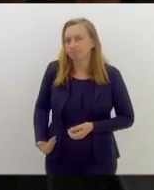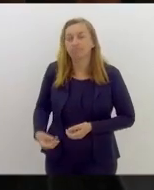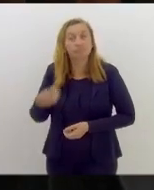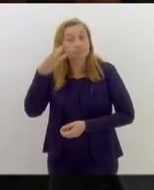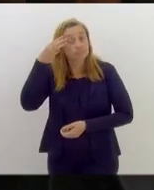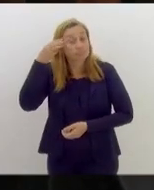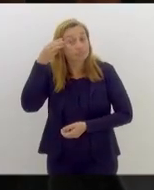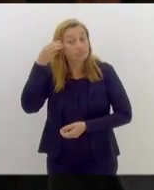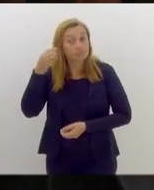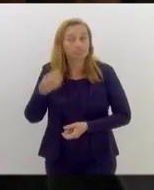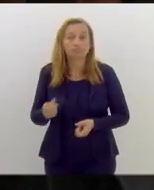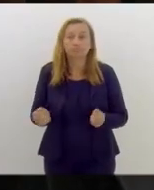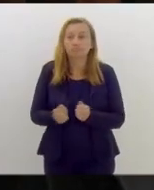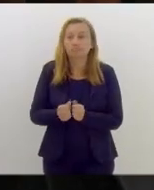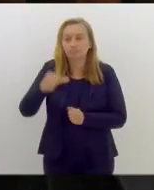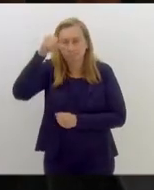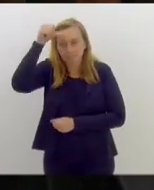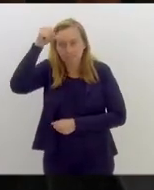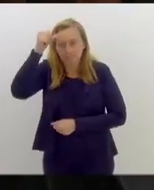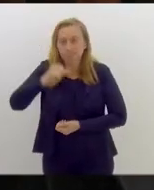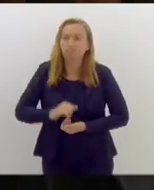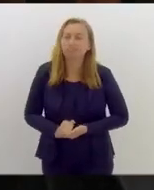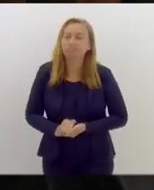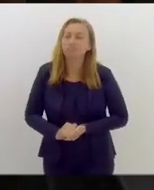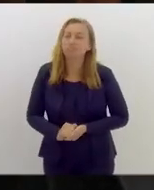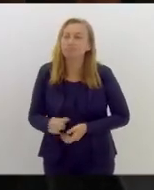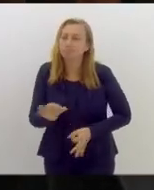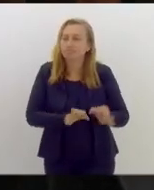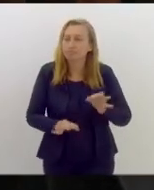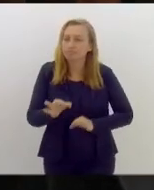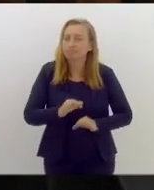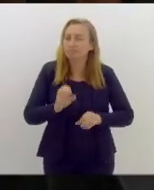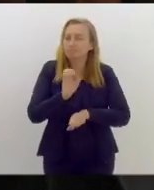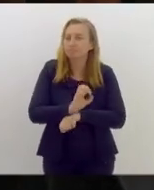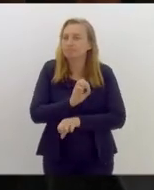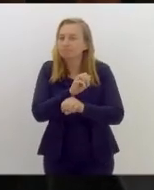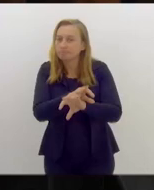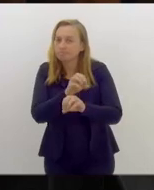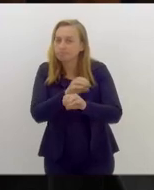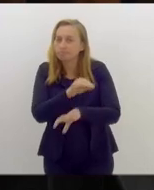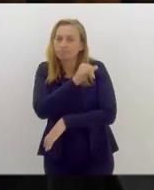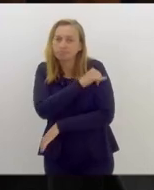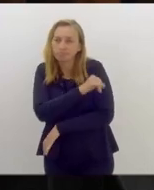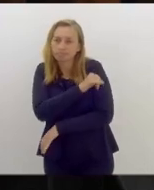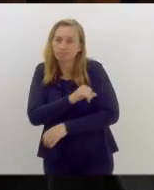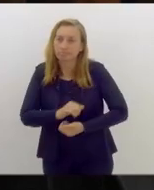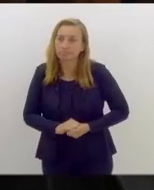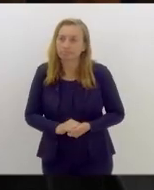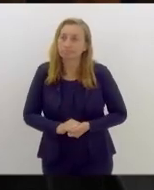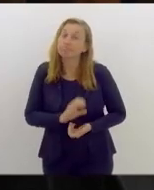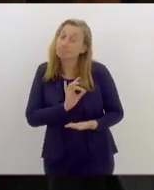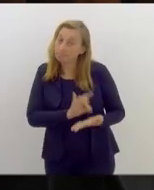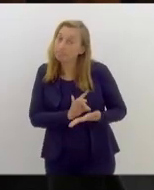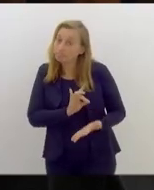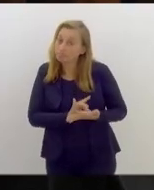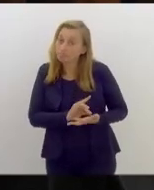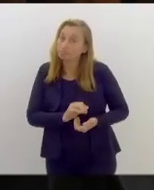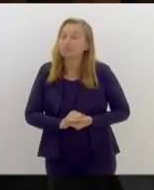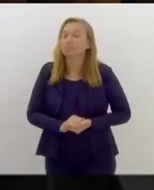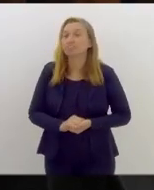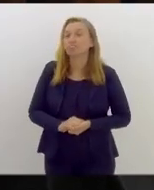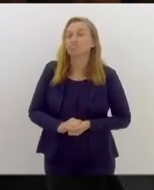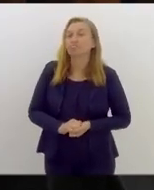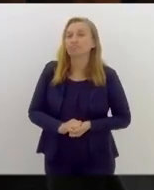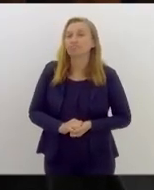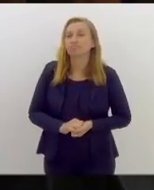Castro, quero lembrar que este Plano Estadual de Educação do Rio de Janeiro, ele, na verdade,